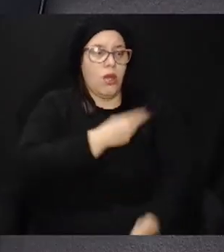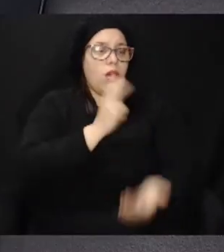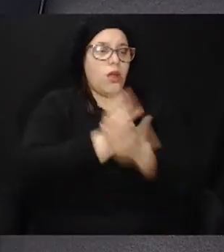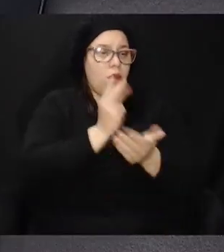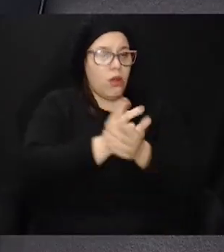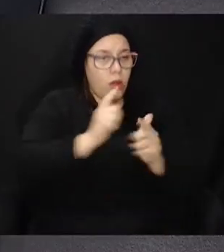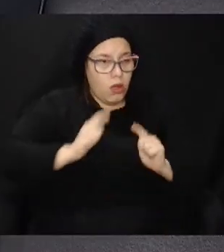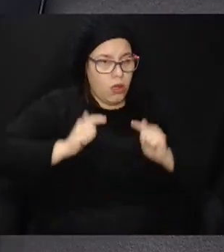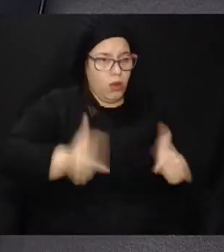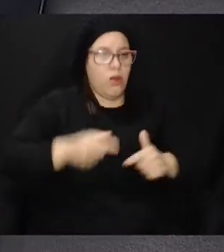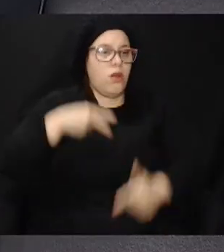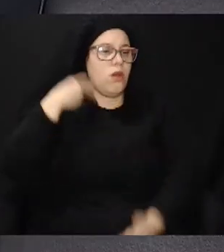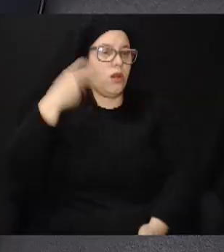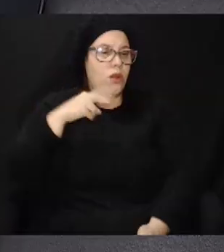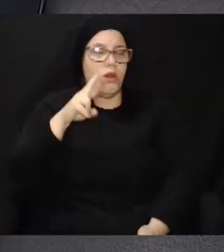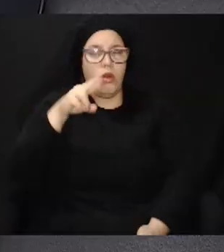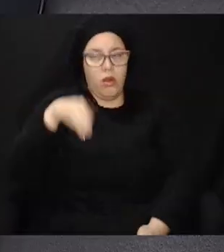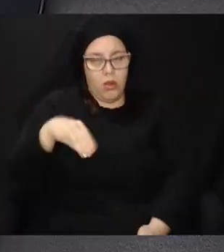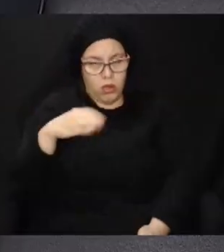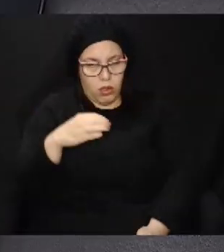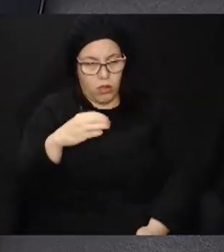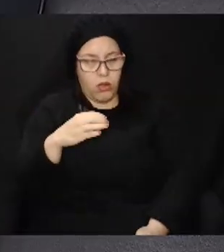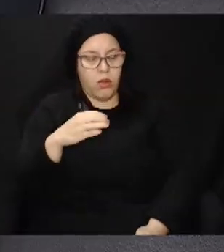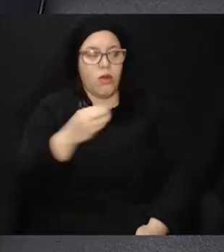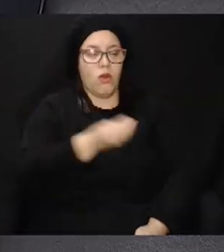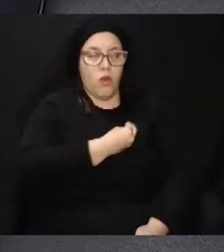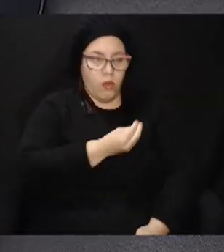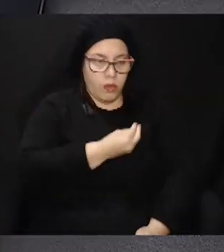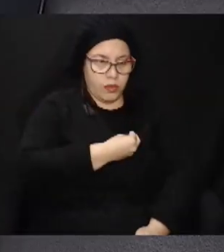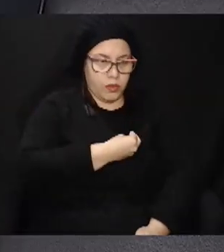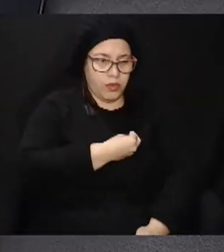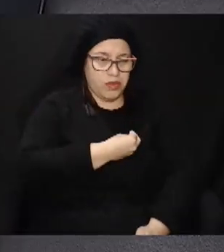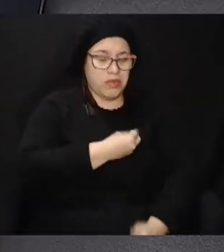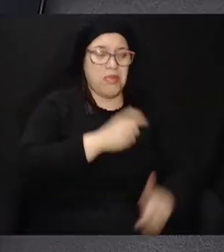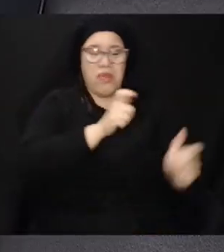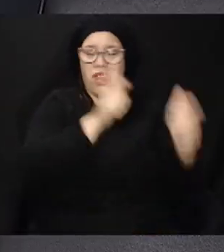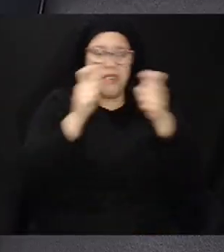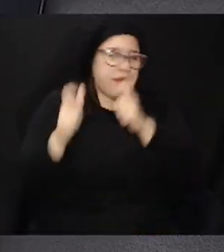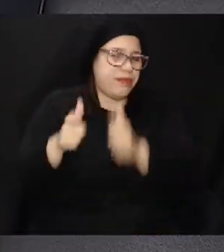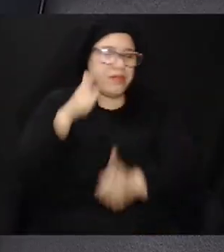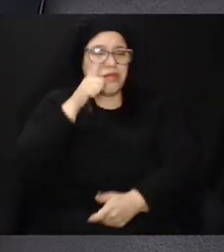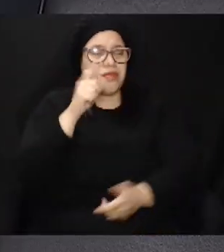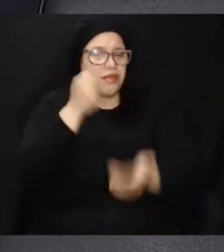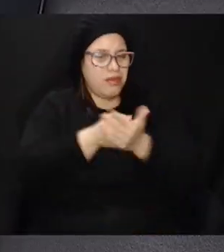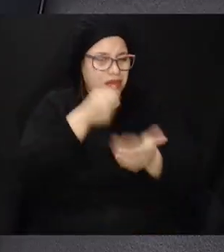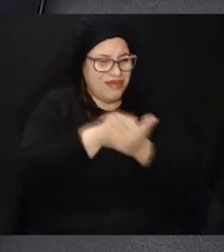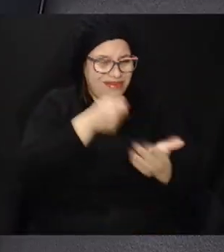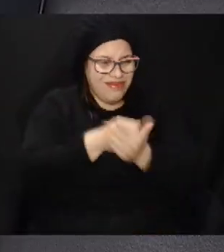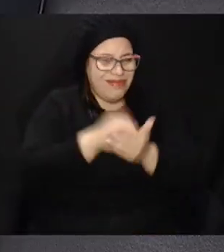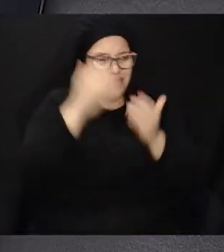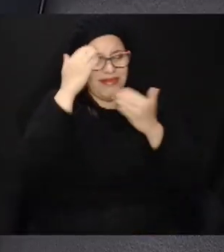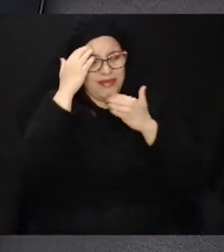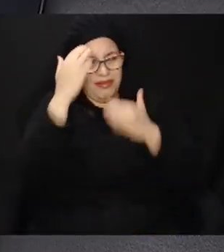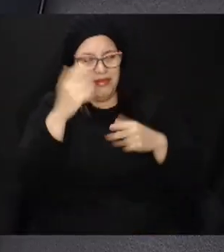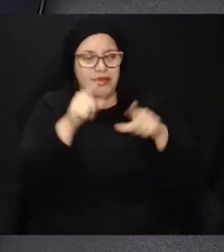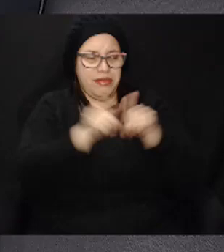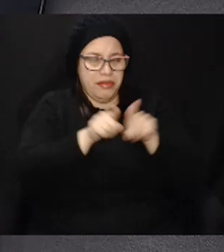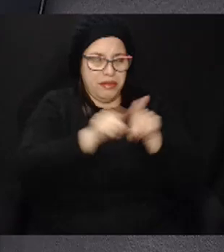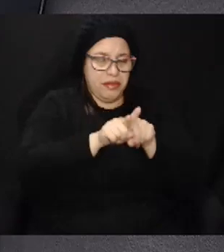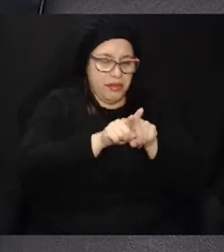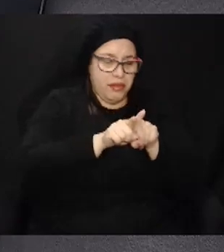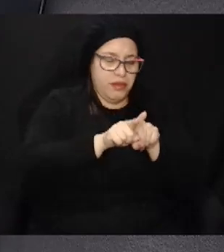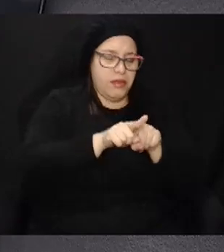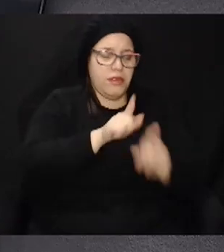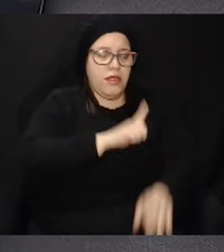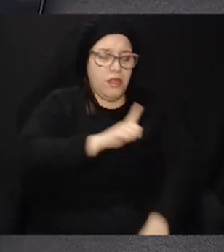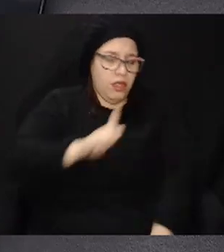Parlamento Metropolitano, com o PIDA, aonde a gente estiver, a gente vai continuar lutando. Agradecer também ao governo do